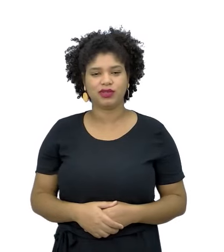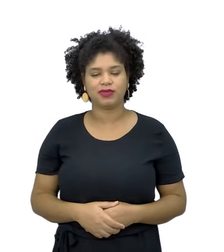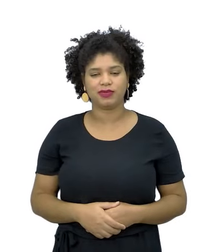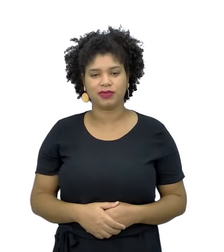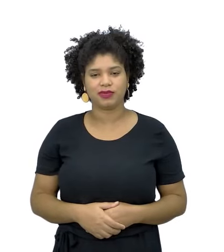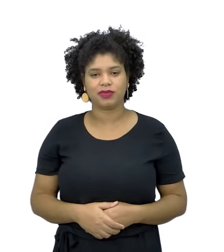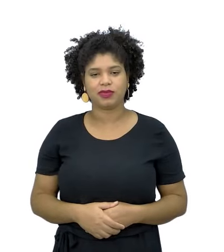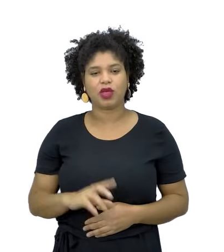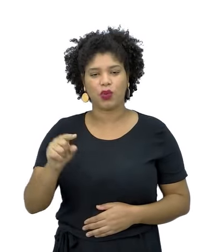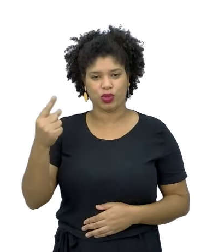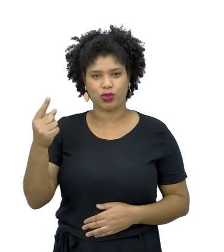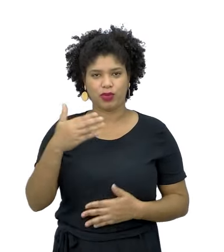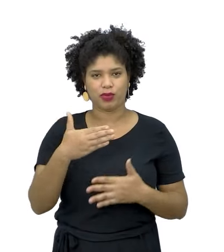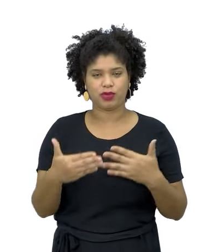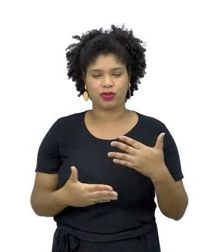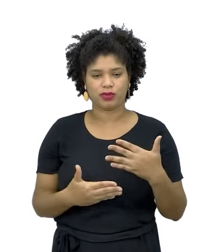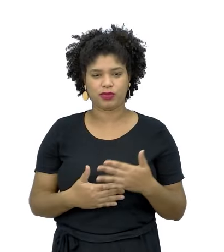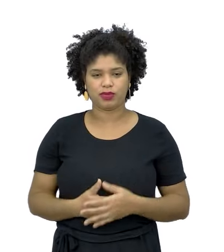adiante.